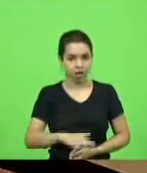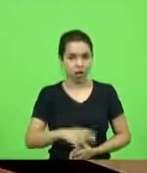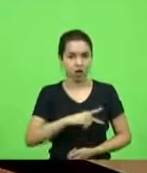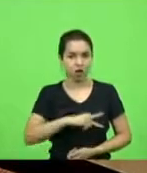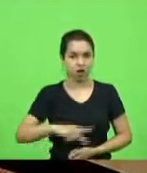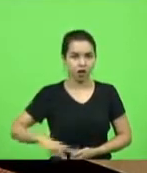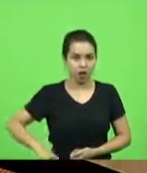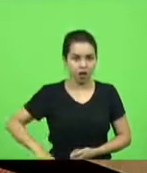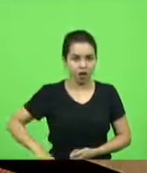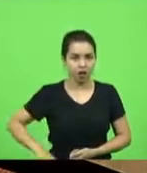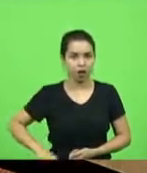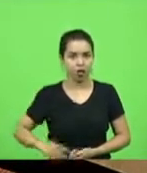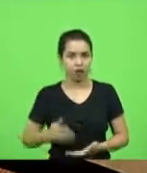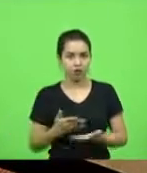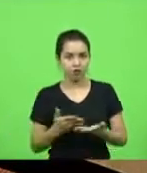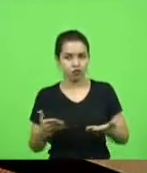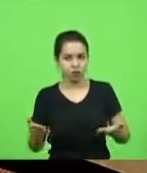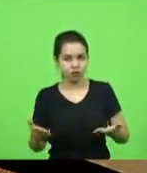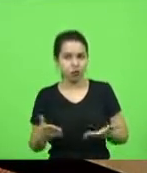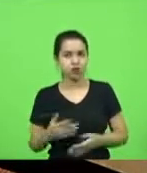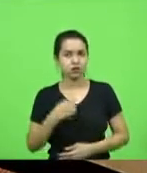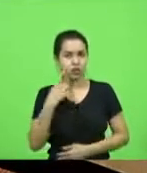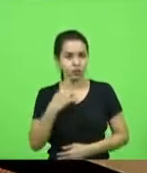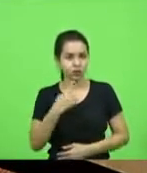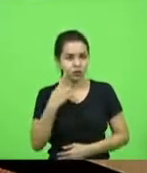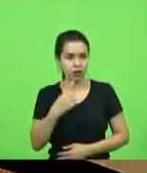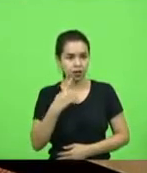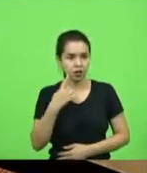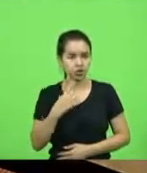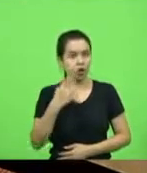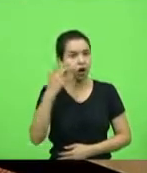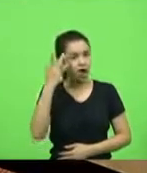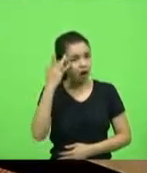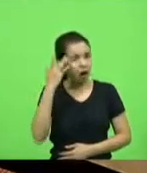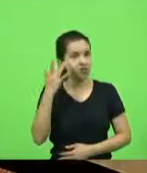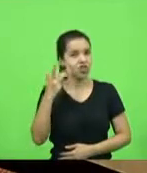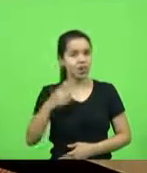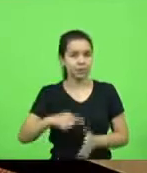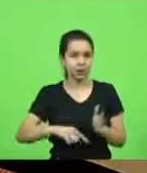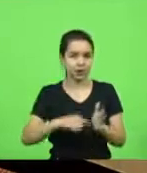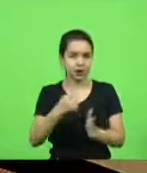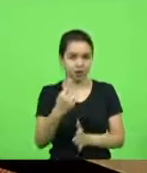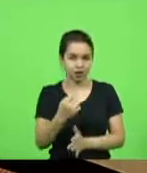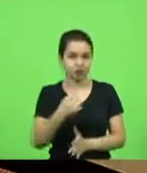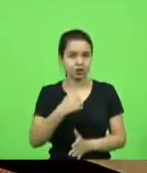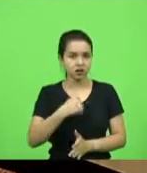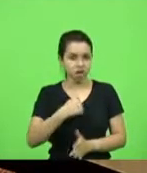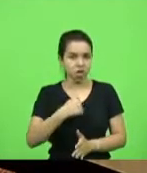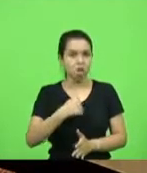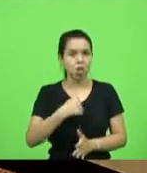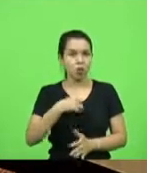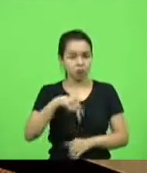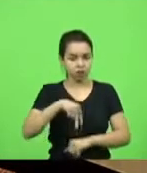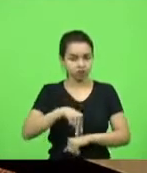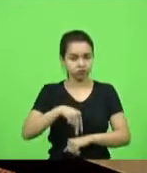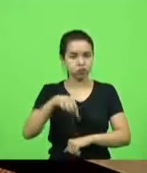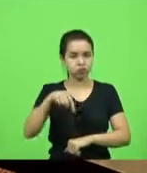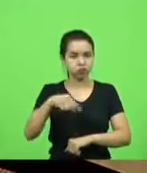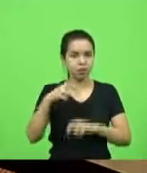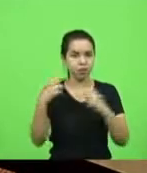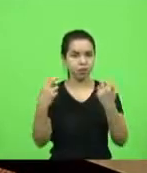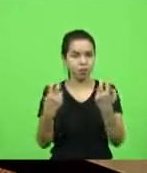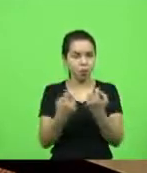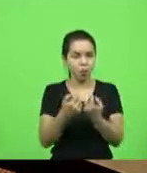presidente senhoras e senhores deputados acho que a primeira vez que eu tô falando aqui do plenário depois de